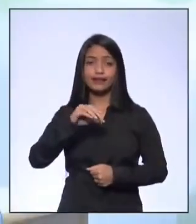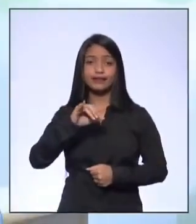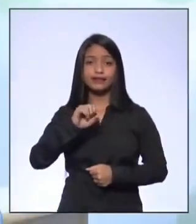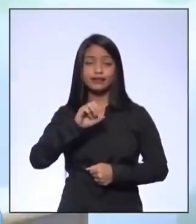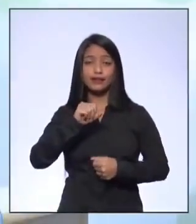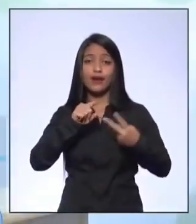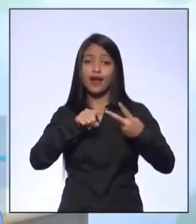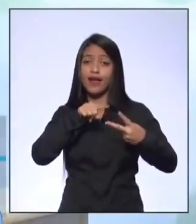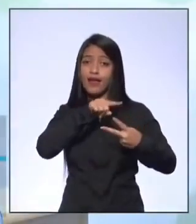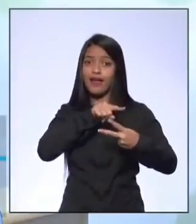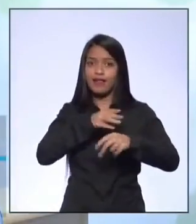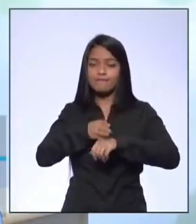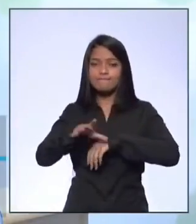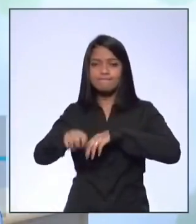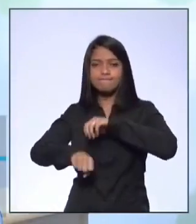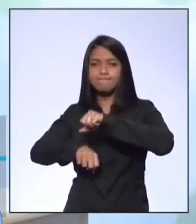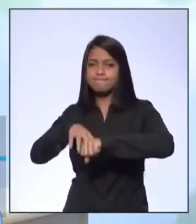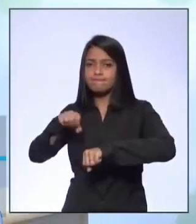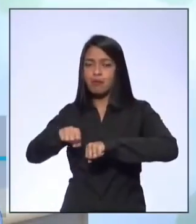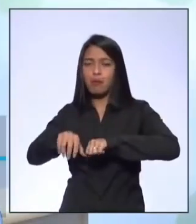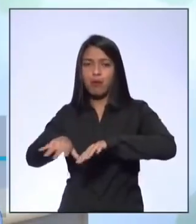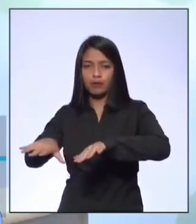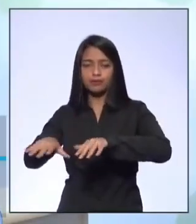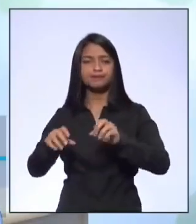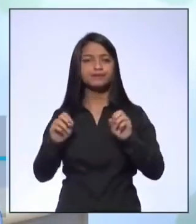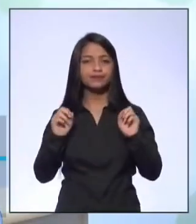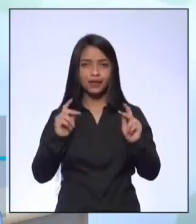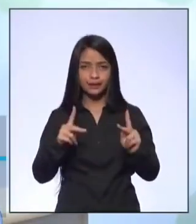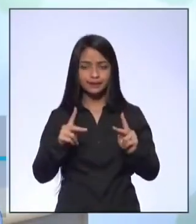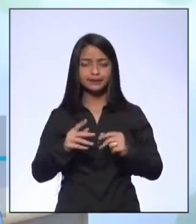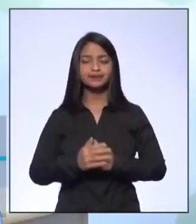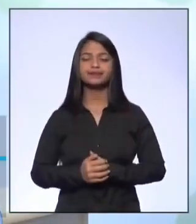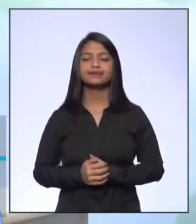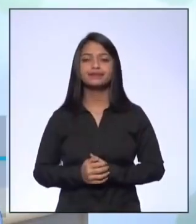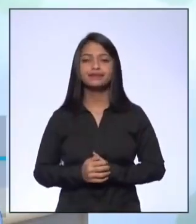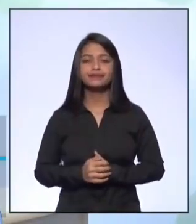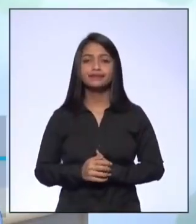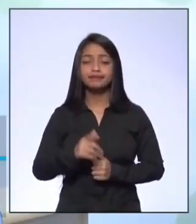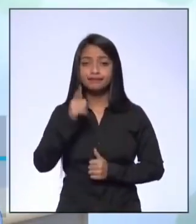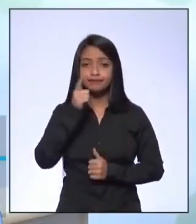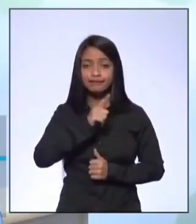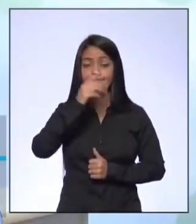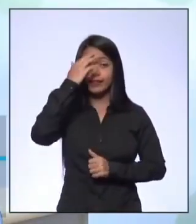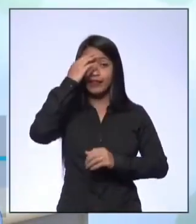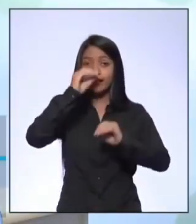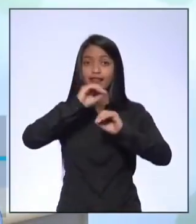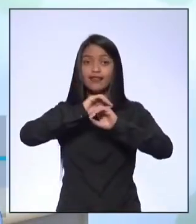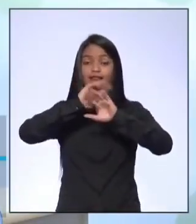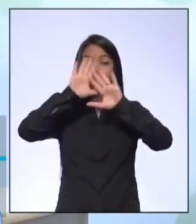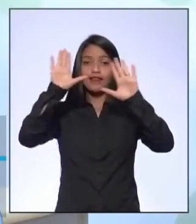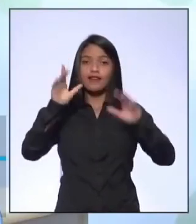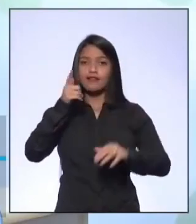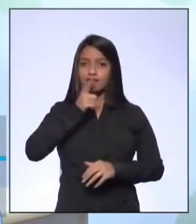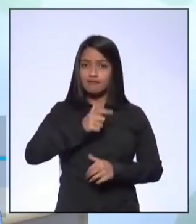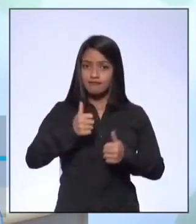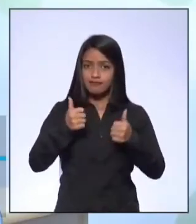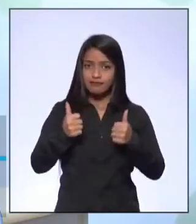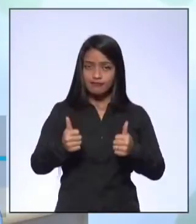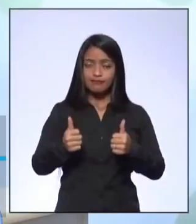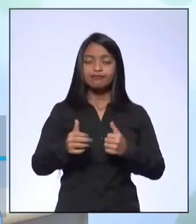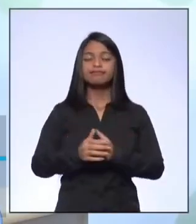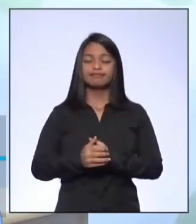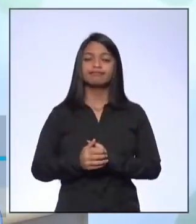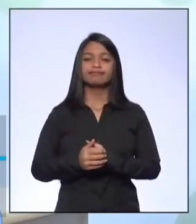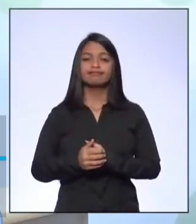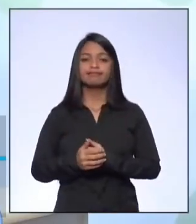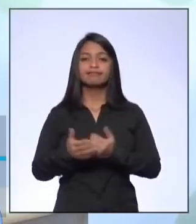o projeto de colonização, ok? Entendendo aí esses pressupostos da colonização, nós